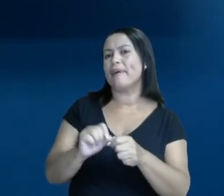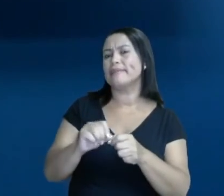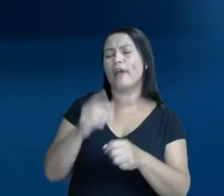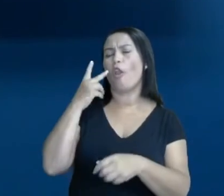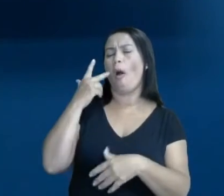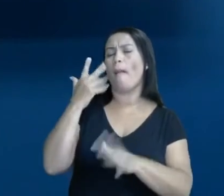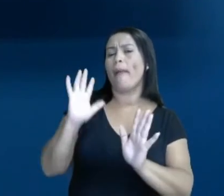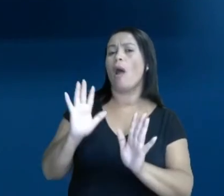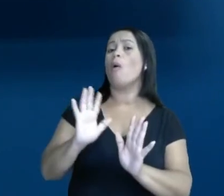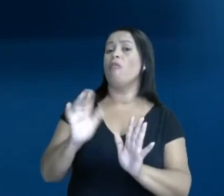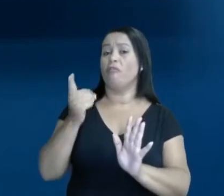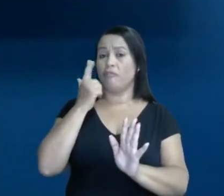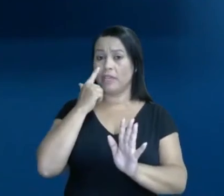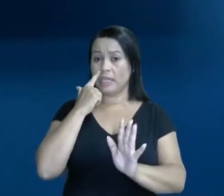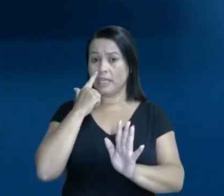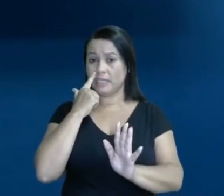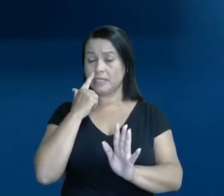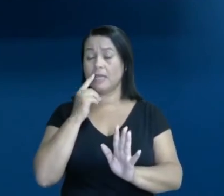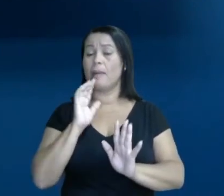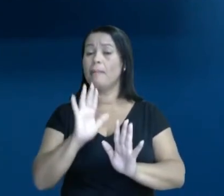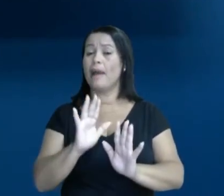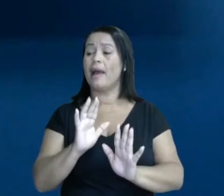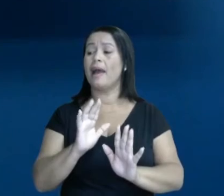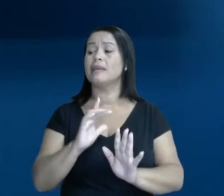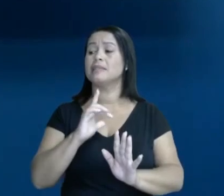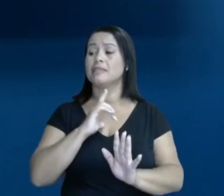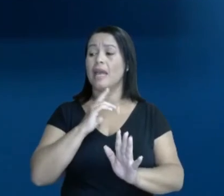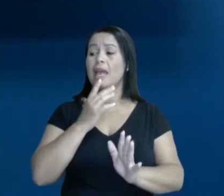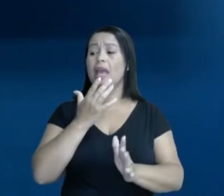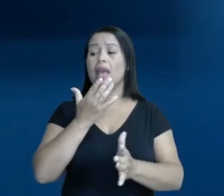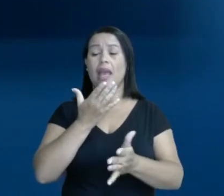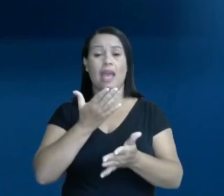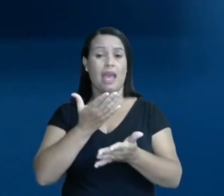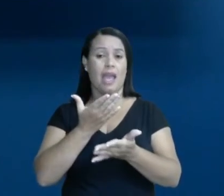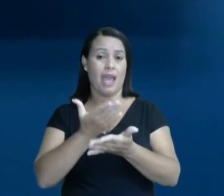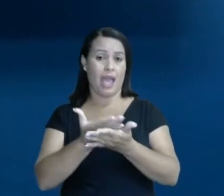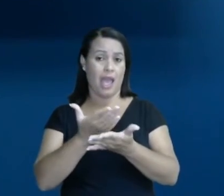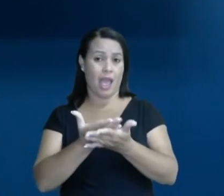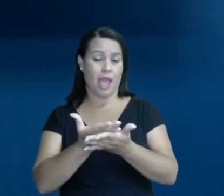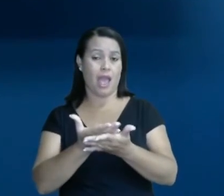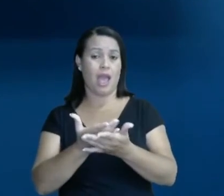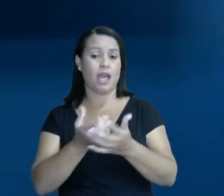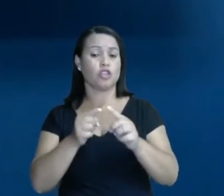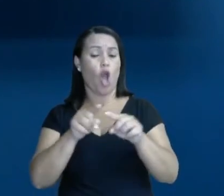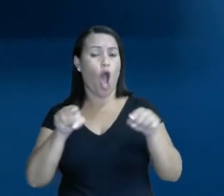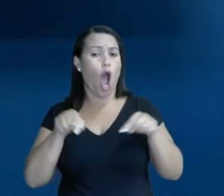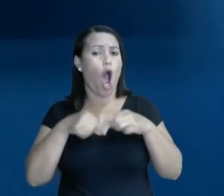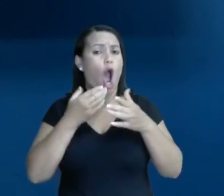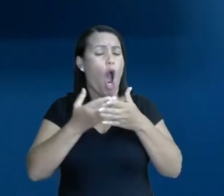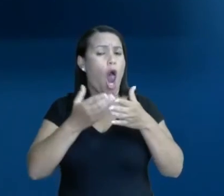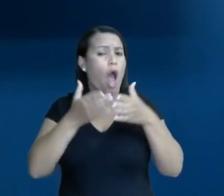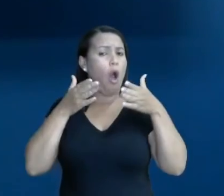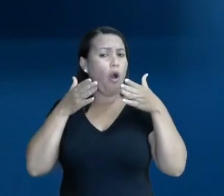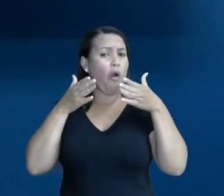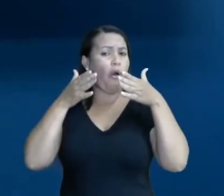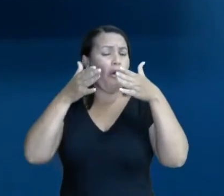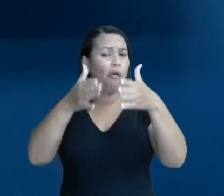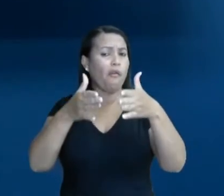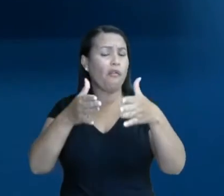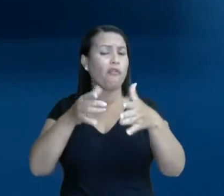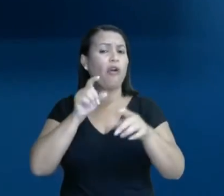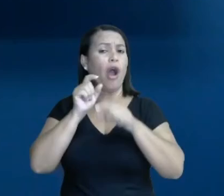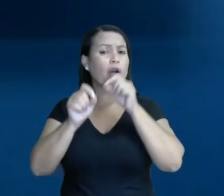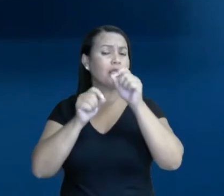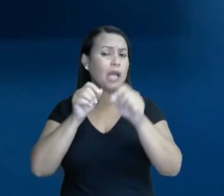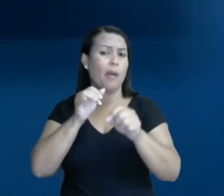mas a Real Academia Espanhola, né, a RAE, que é a que, vamos